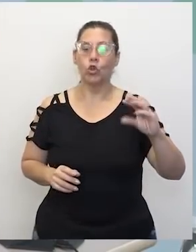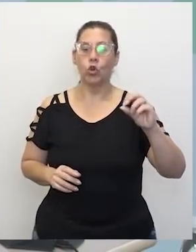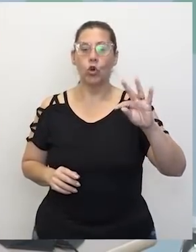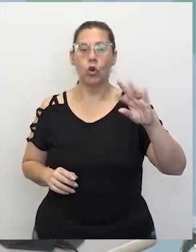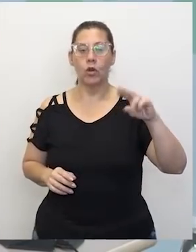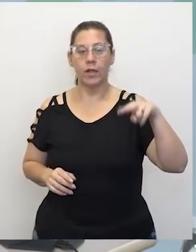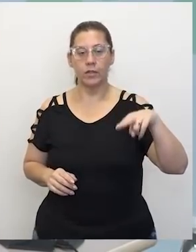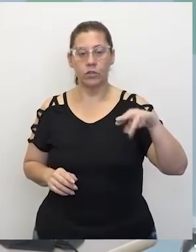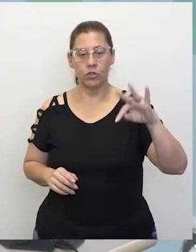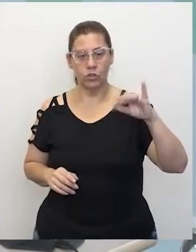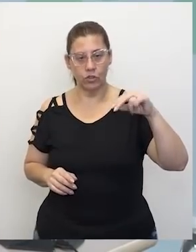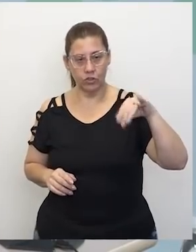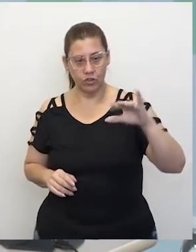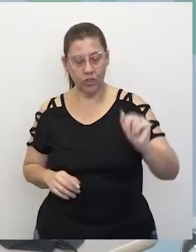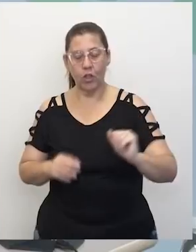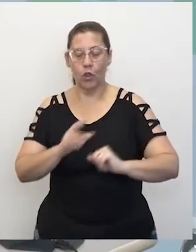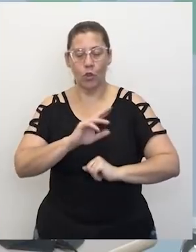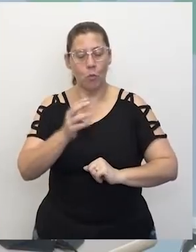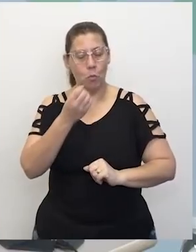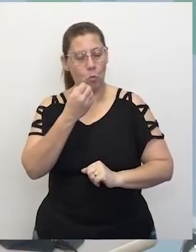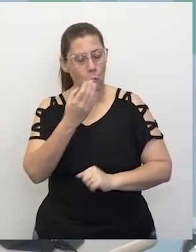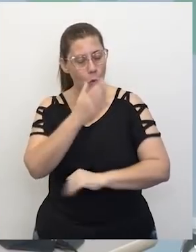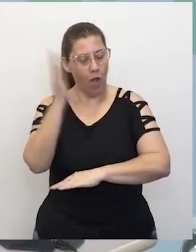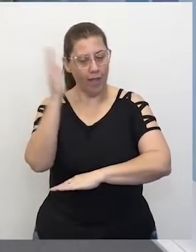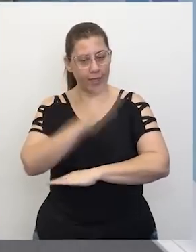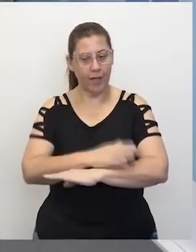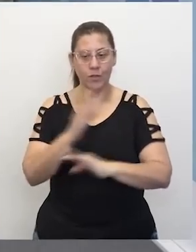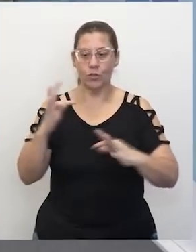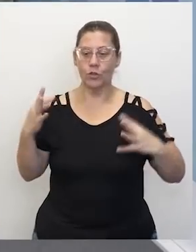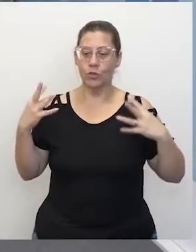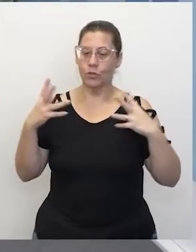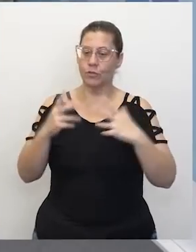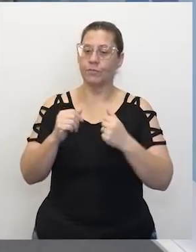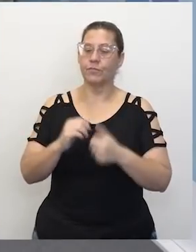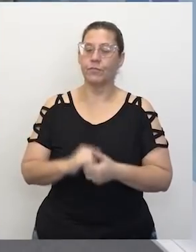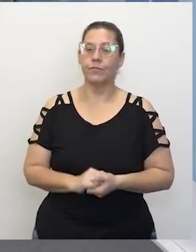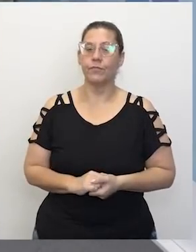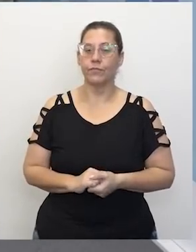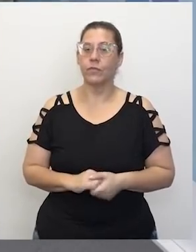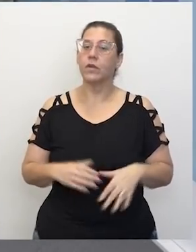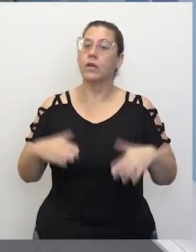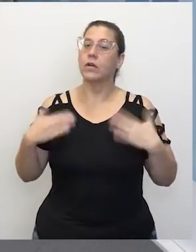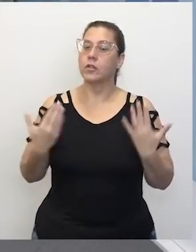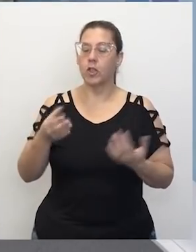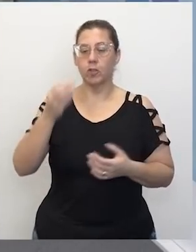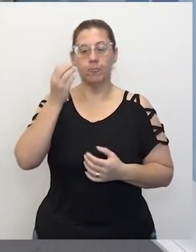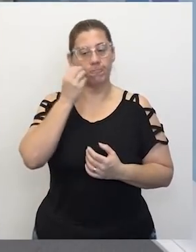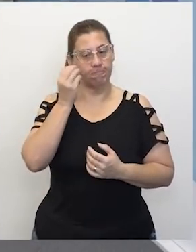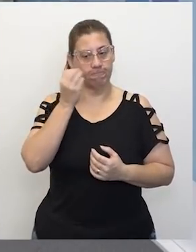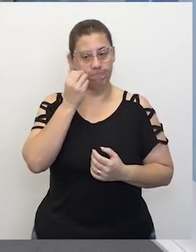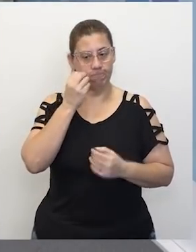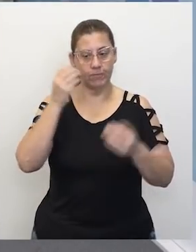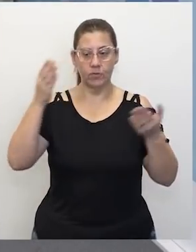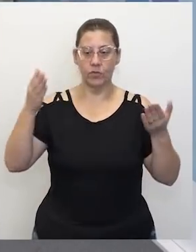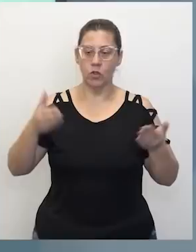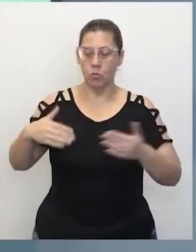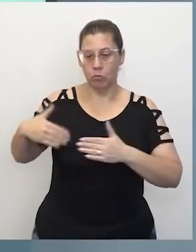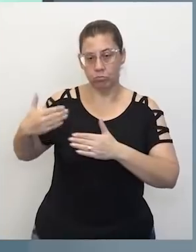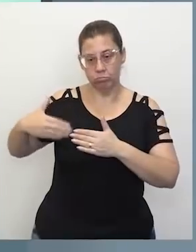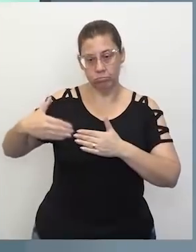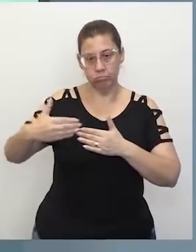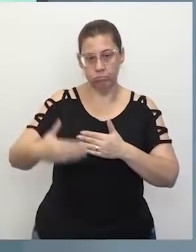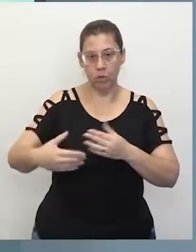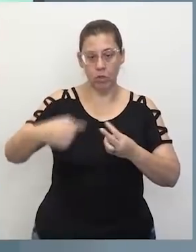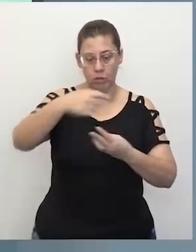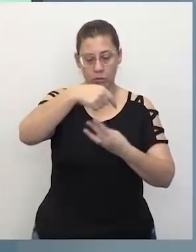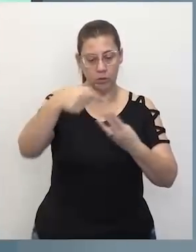Em nome delas, muito boa tarde a todos. Vamos acompanhar a aula. Bora lá, gente. Então, eu vou tentar fazer com vocês hoje uma sequência de